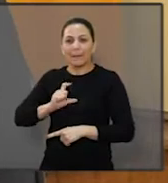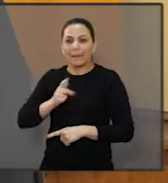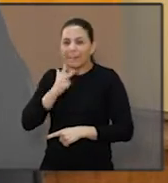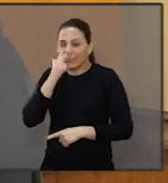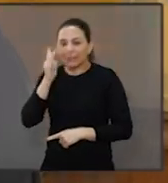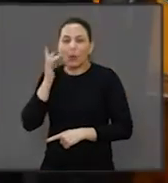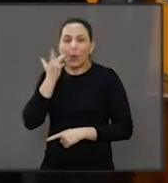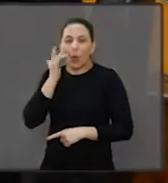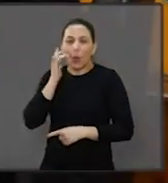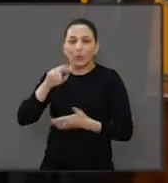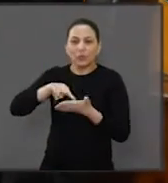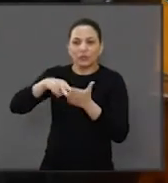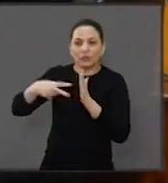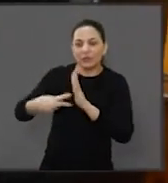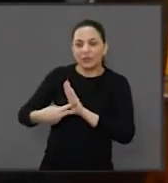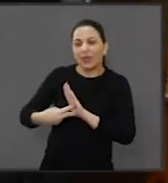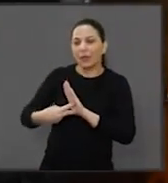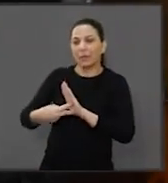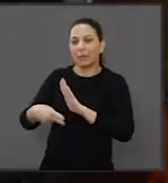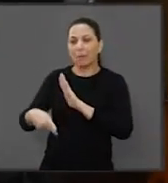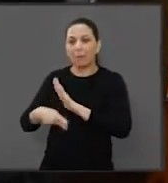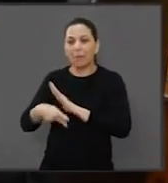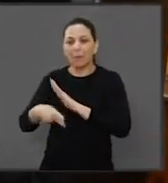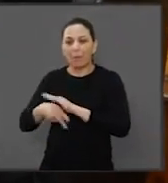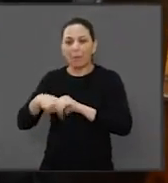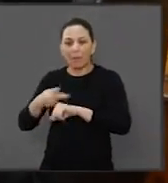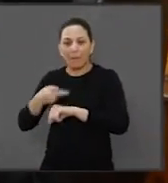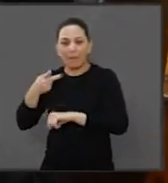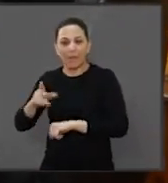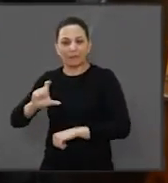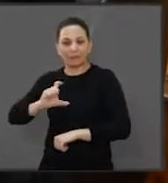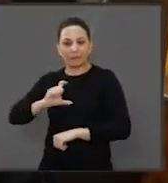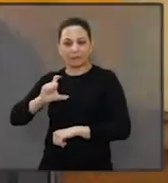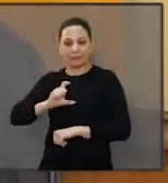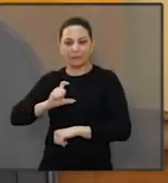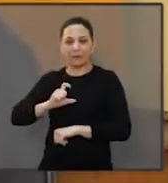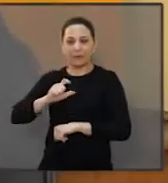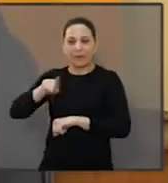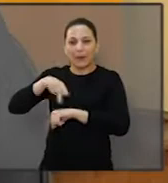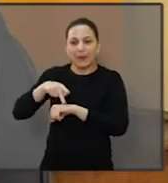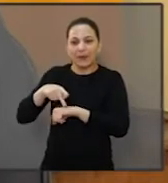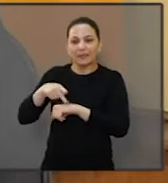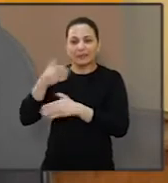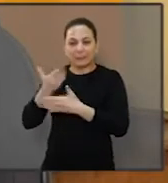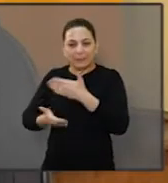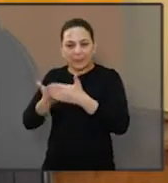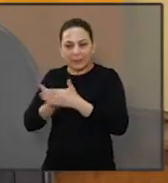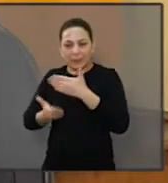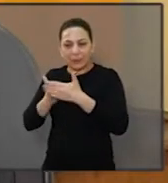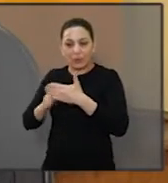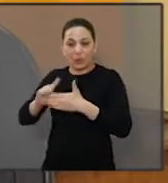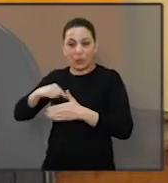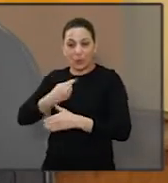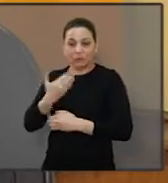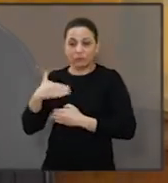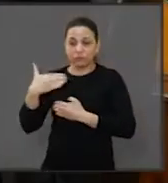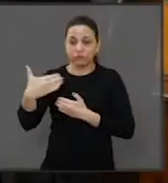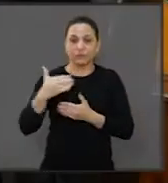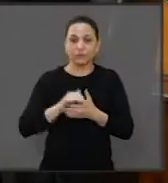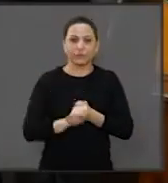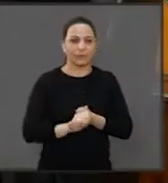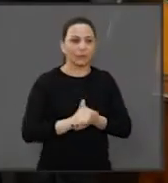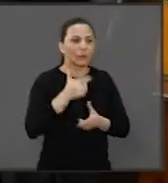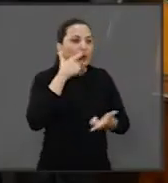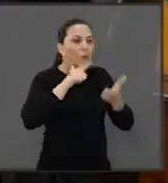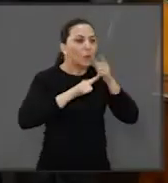medalha de prata com sabor de ouro. Mas né? Porque quantos países a gente deixou para trás, né? Para conquistar essa medalha? Essa foi uma das